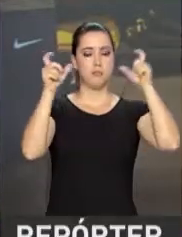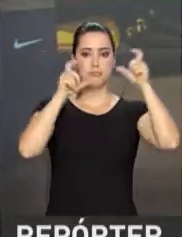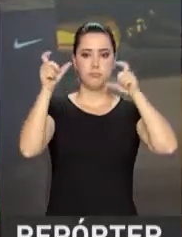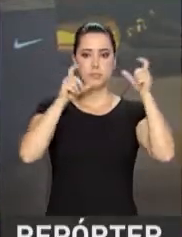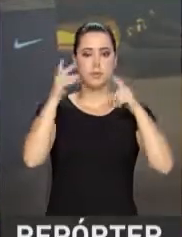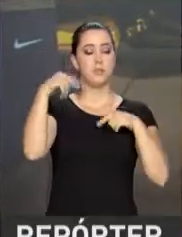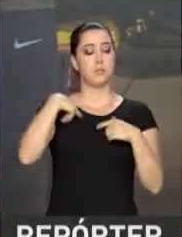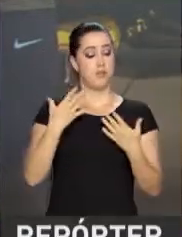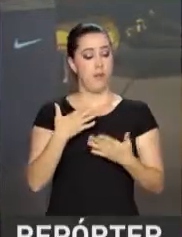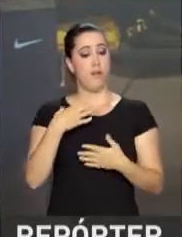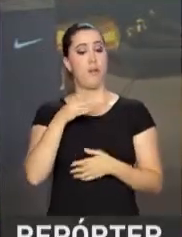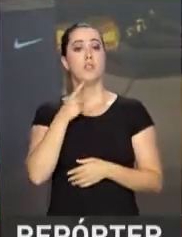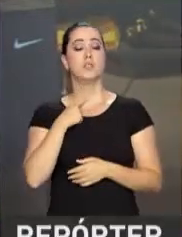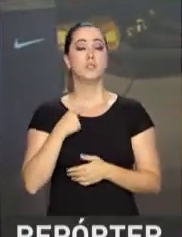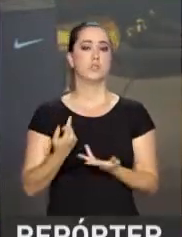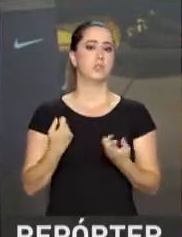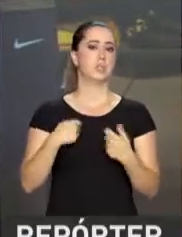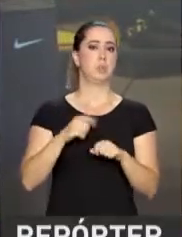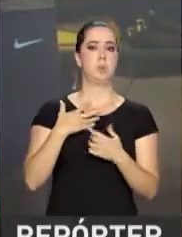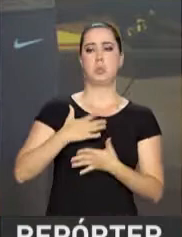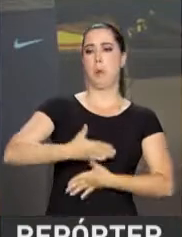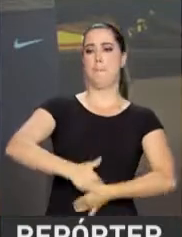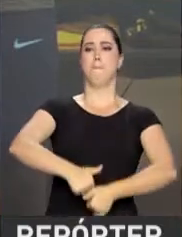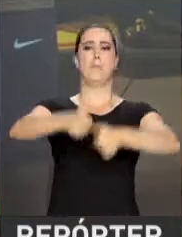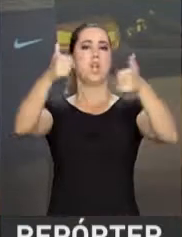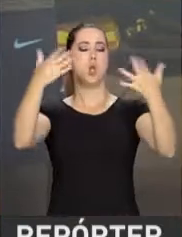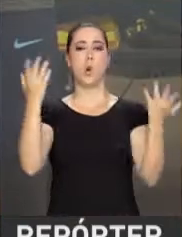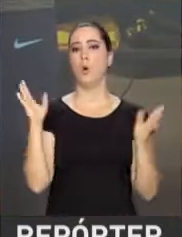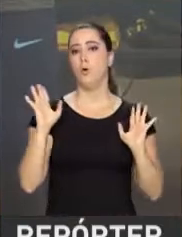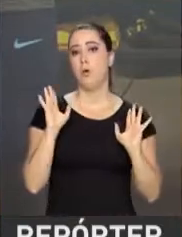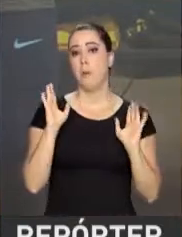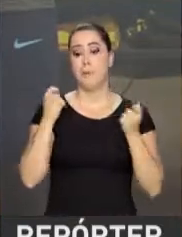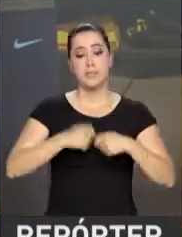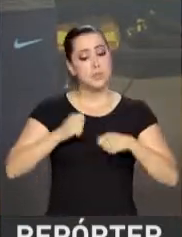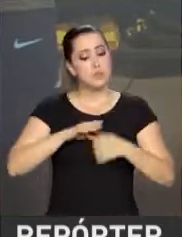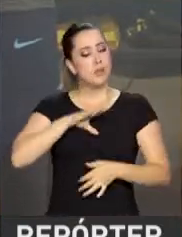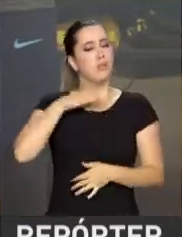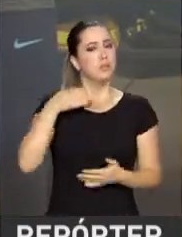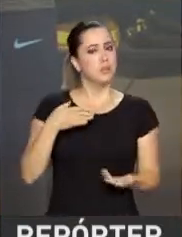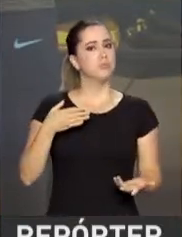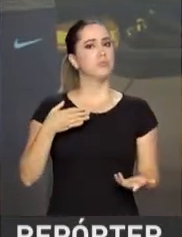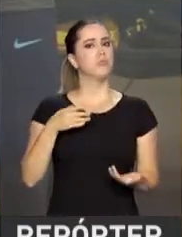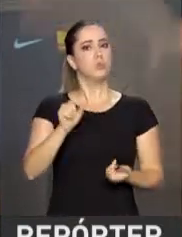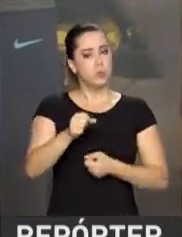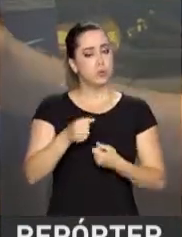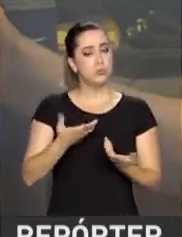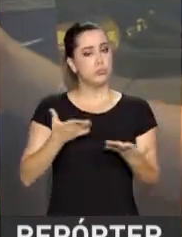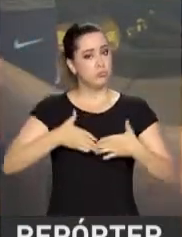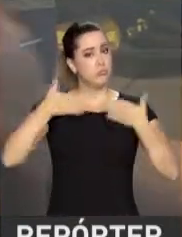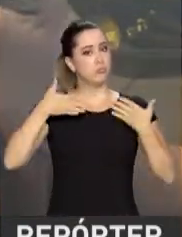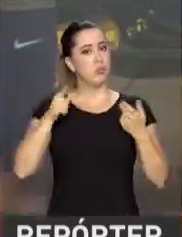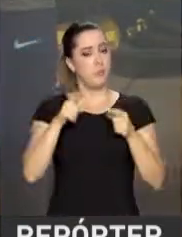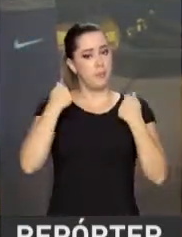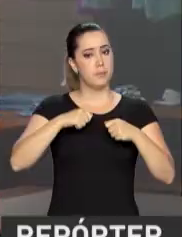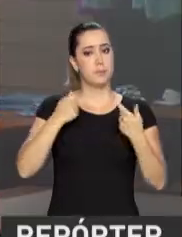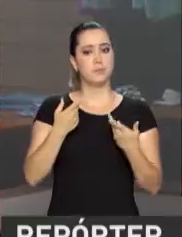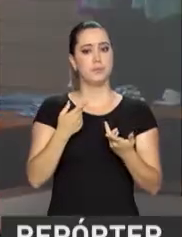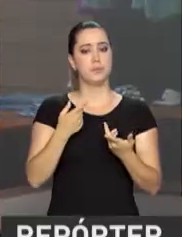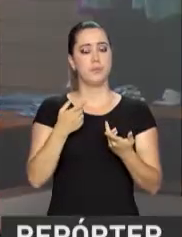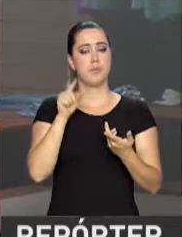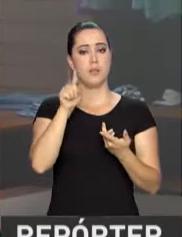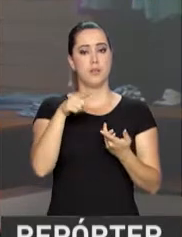vontade acho que não preciso nem chegou ex pede o diferenciado mas tem a força de vontade eu acho que já o meio caminho andado